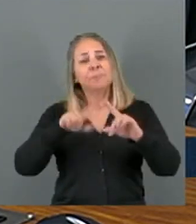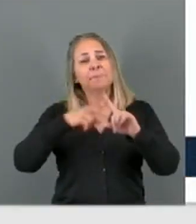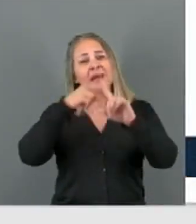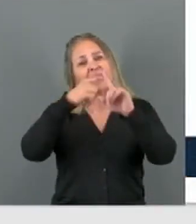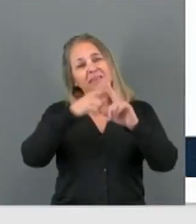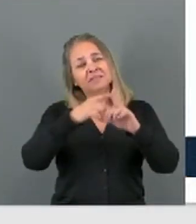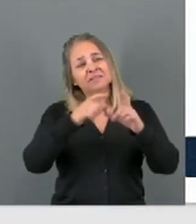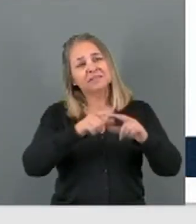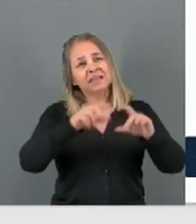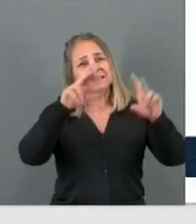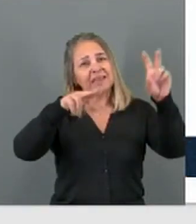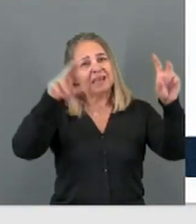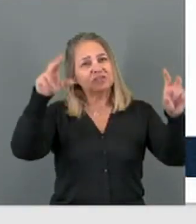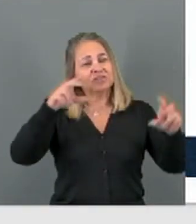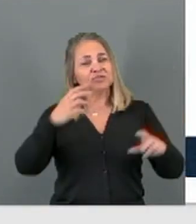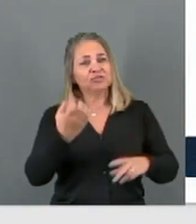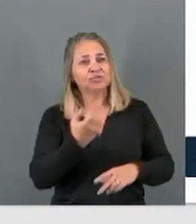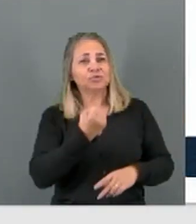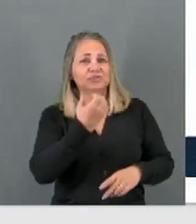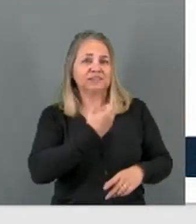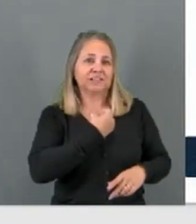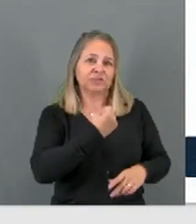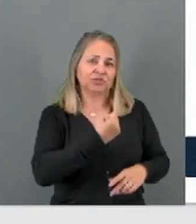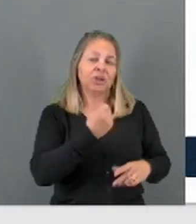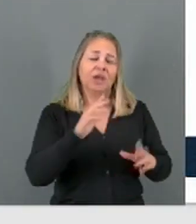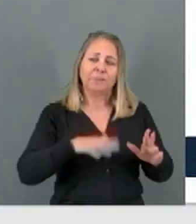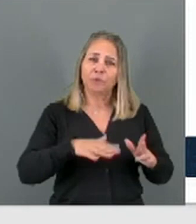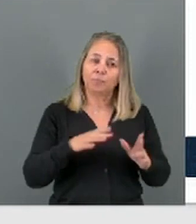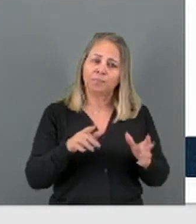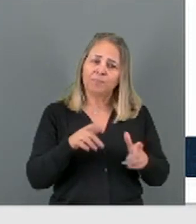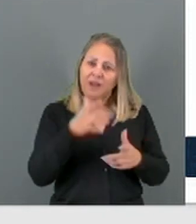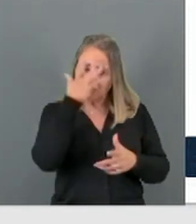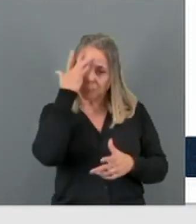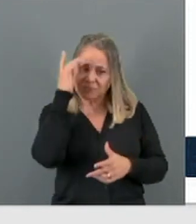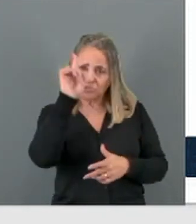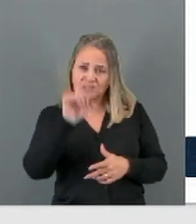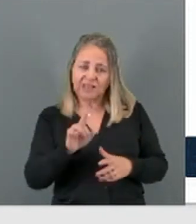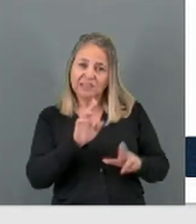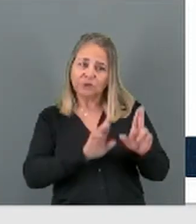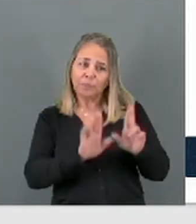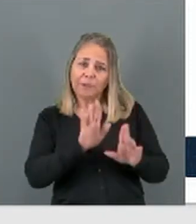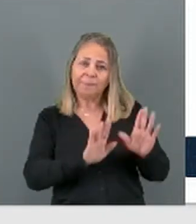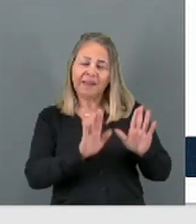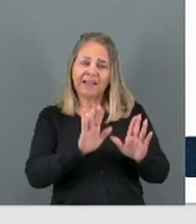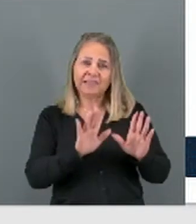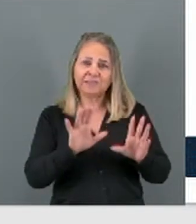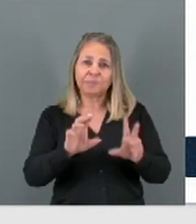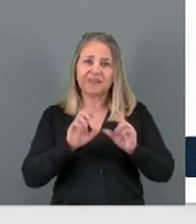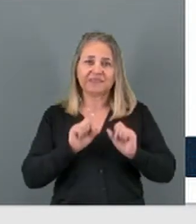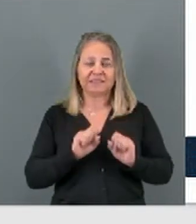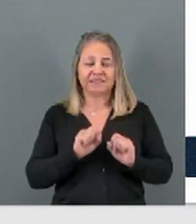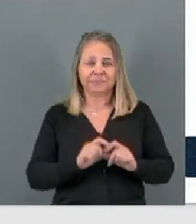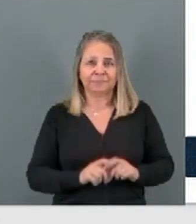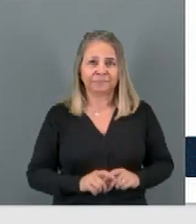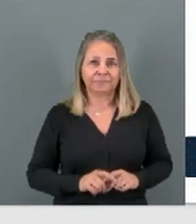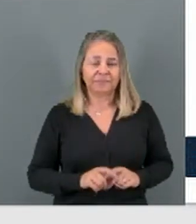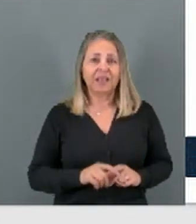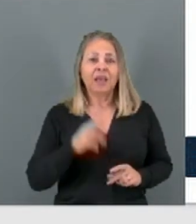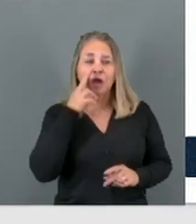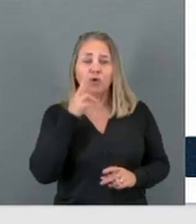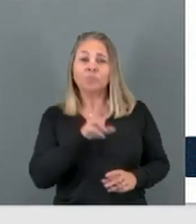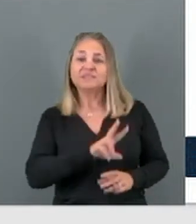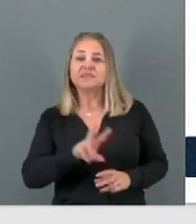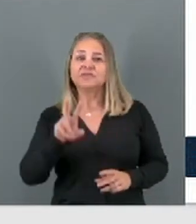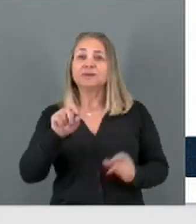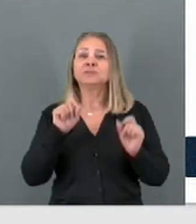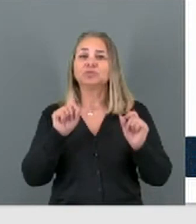de suicídio. É um estado que pode estar mais preparado para atender esse tipo de demanda. Eu chamo, de um modo geral, o que a gente observa? Que houve um